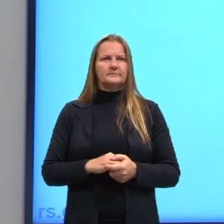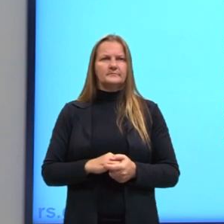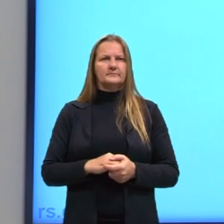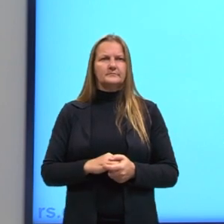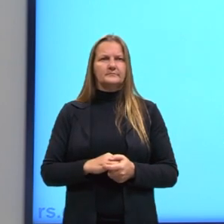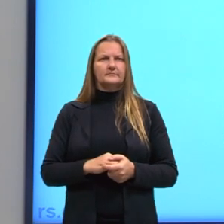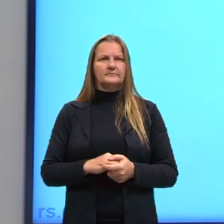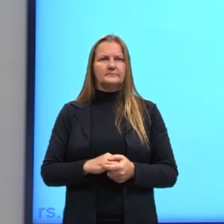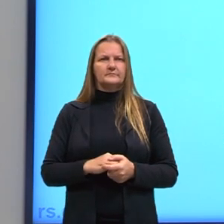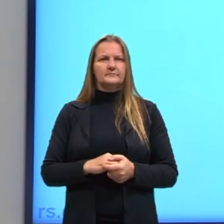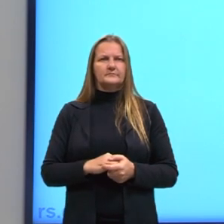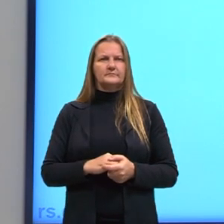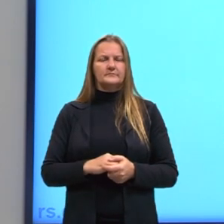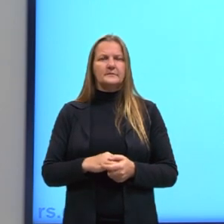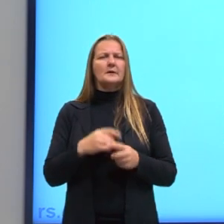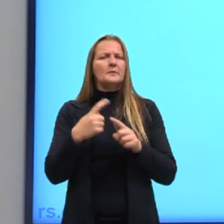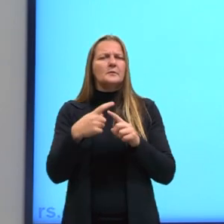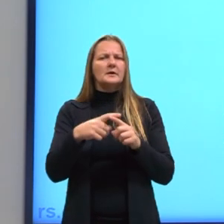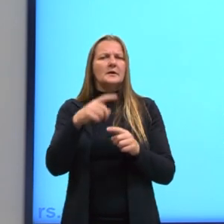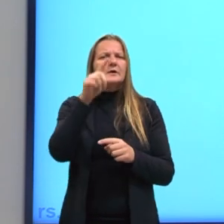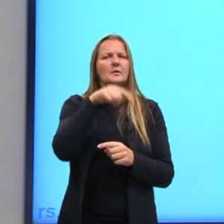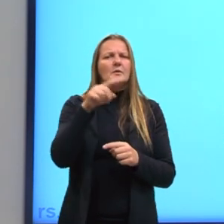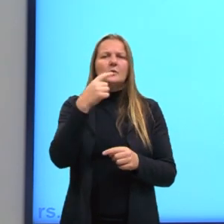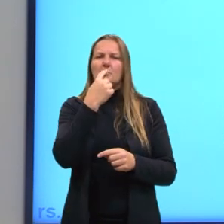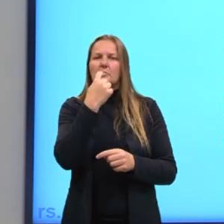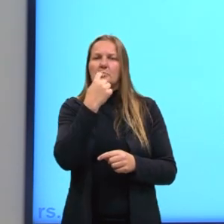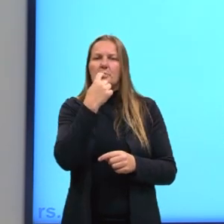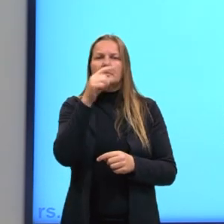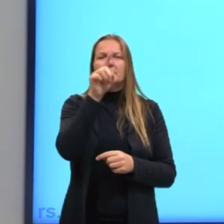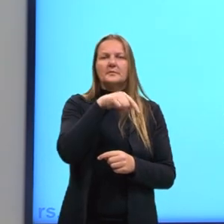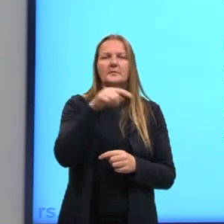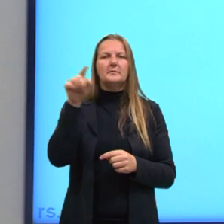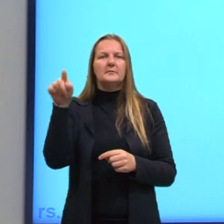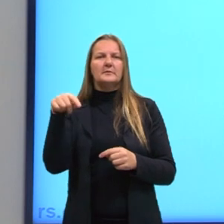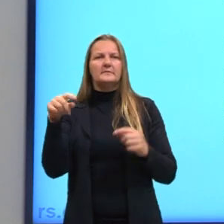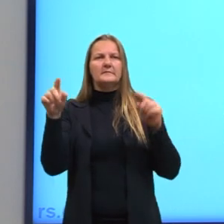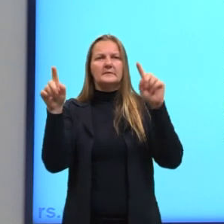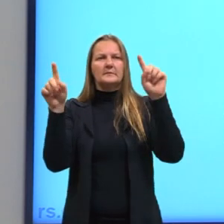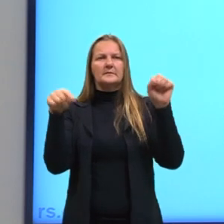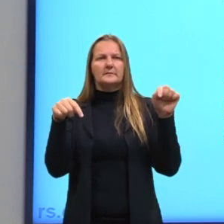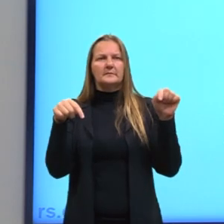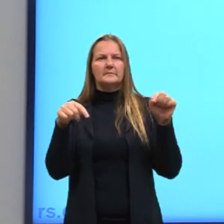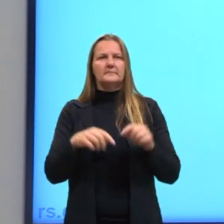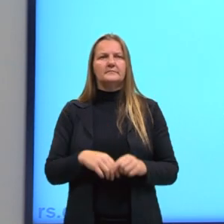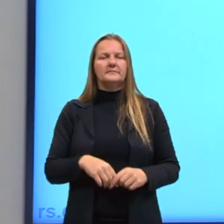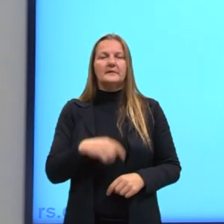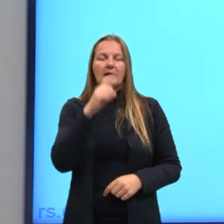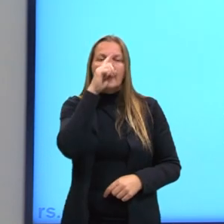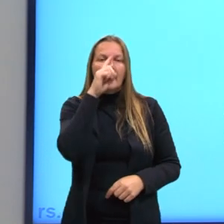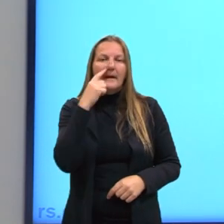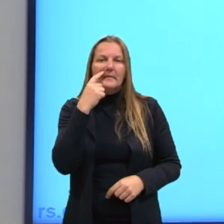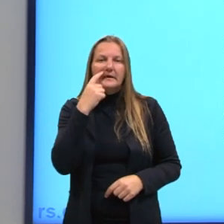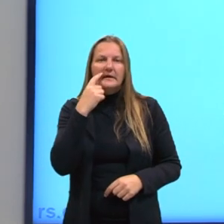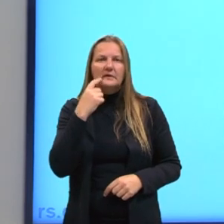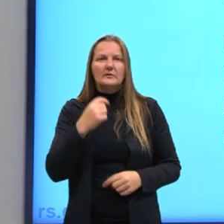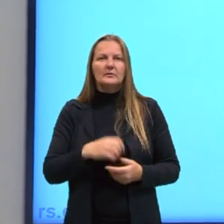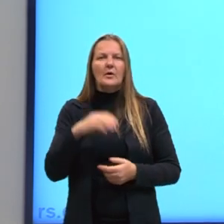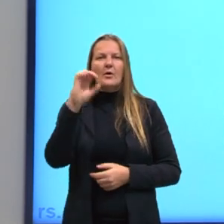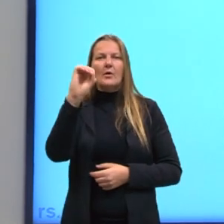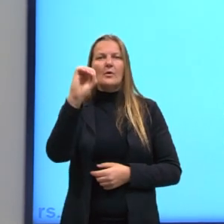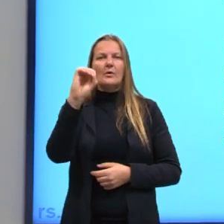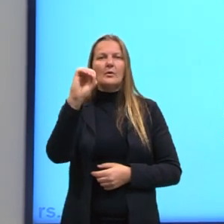tracinhos de cada cor para a gente entender o vermelho anulo o dióxido de carbono o amarelo eu vou anular